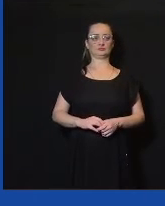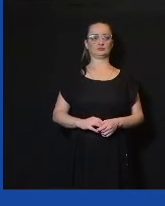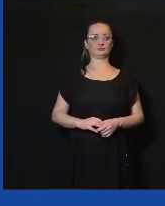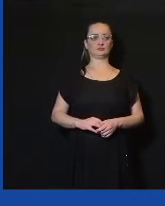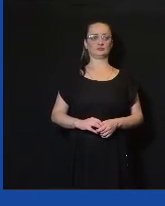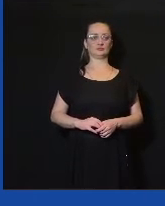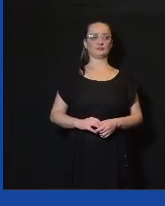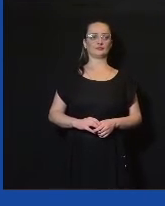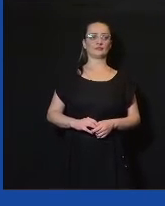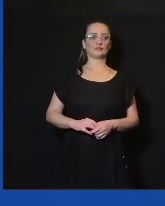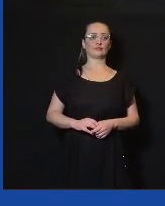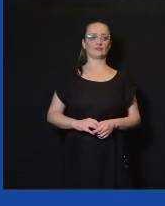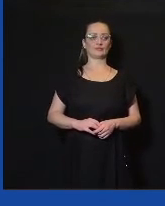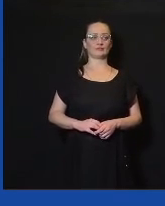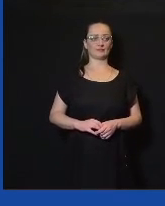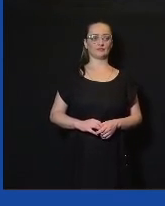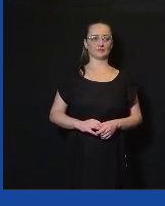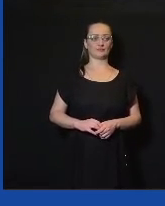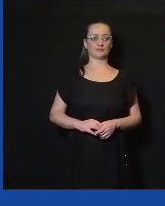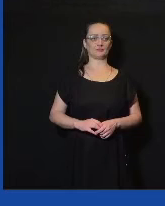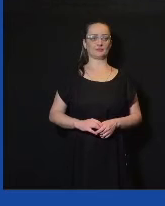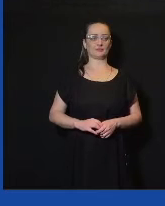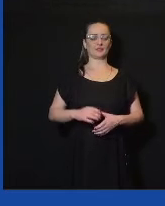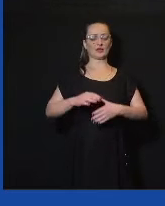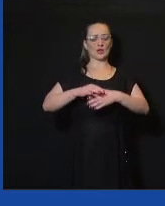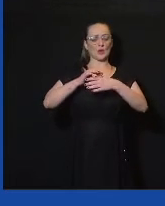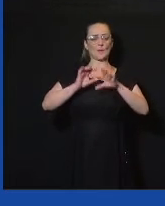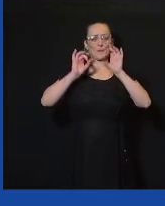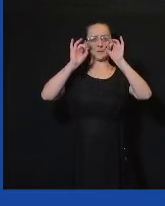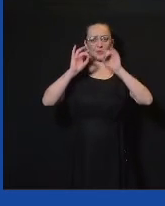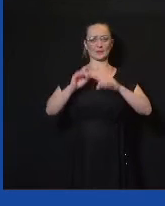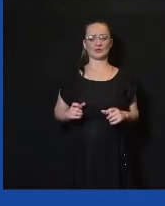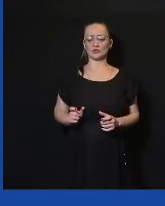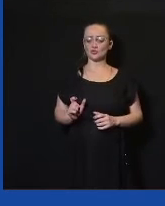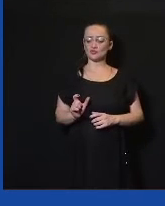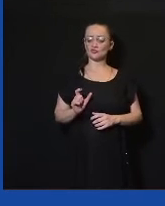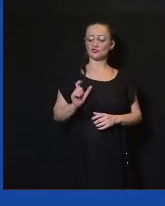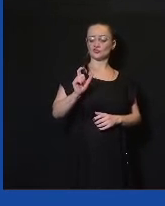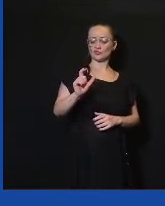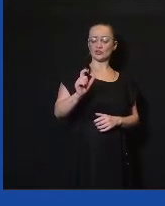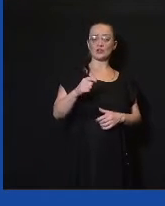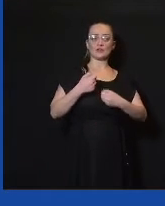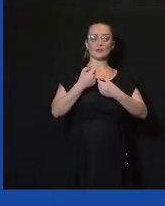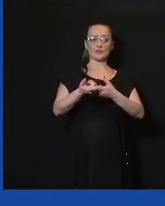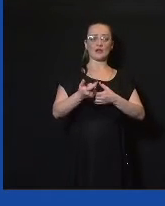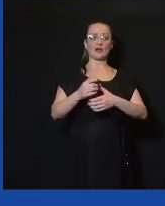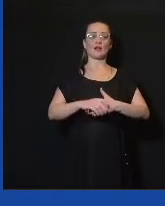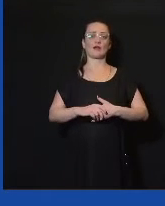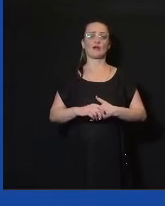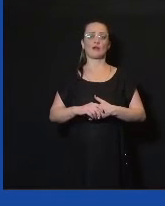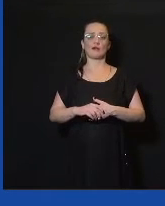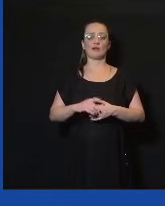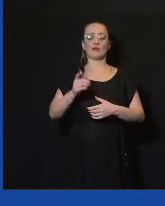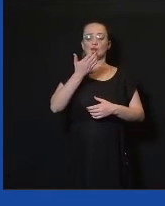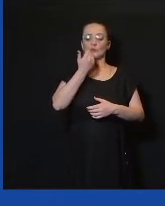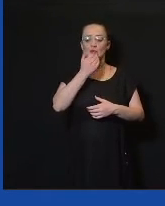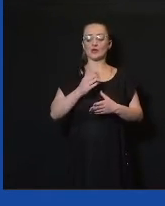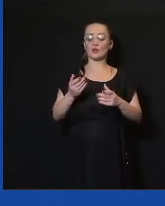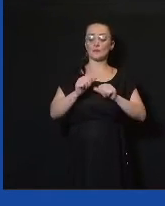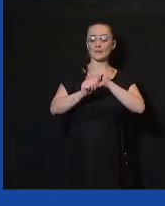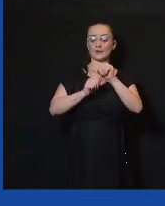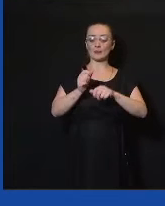à picanha, de ticket de refeição à moeda digital, com as